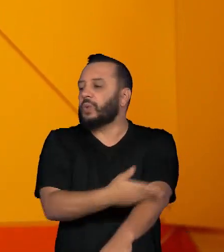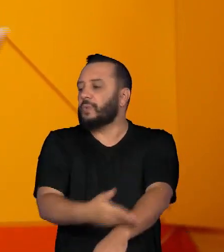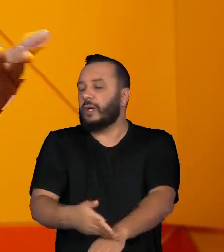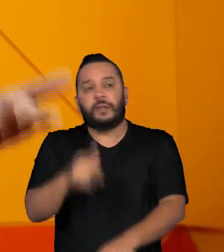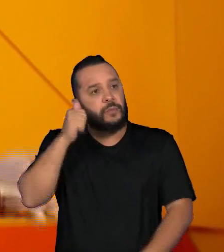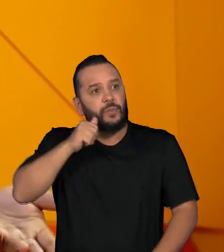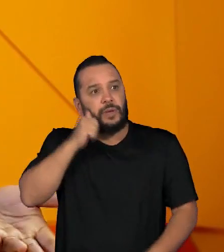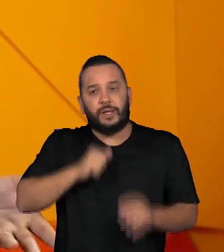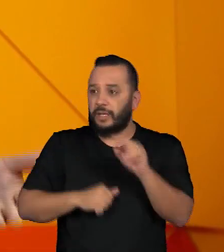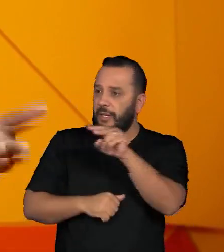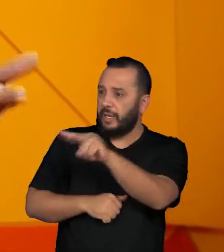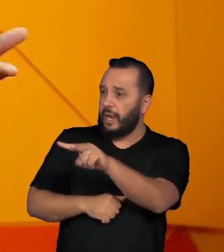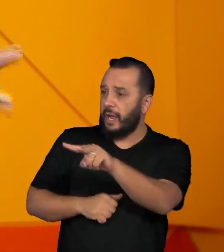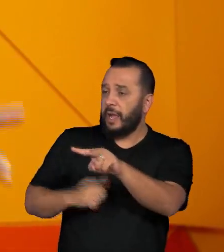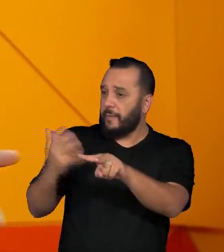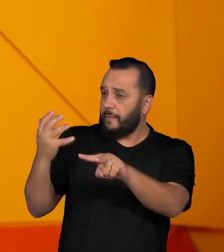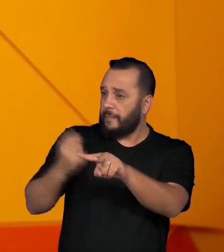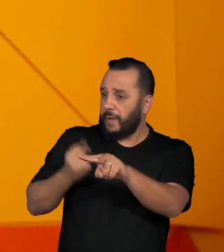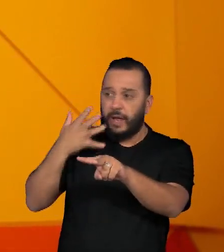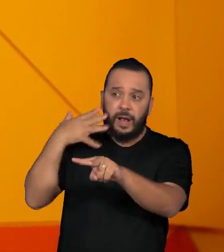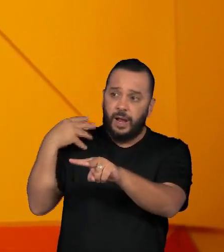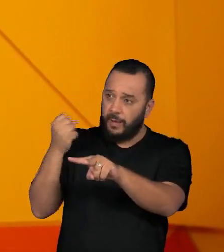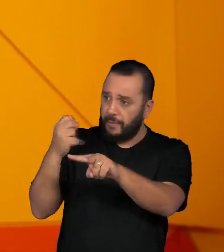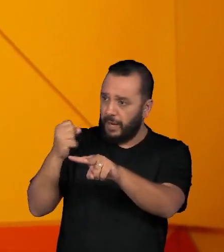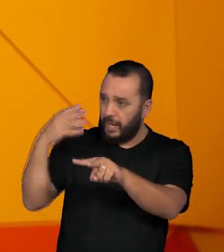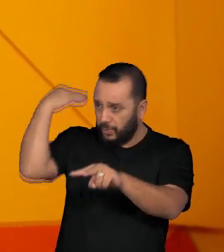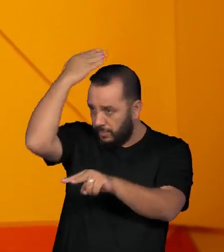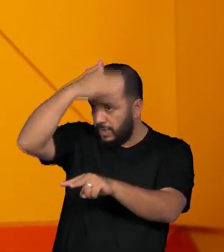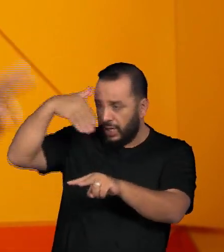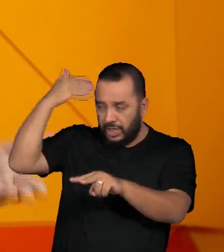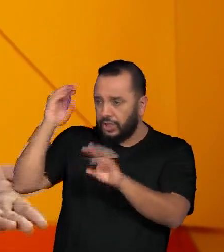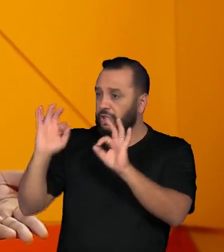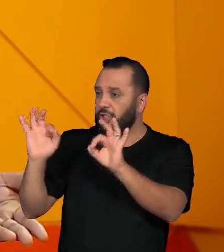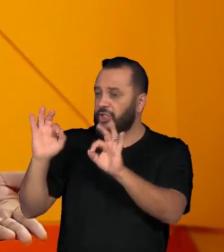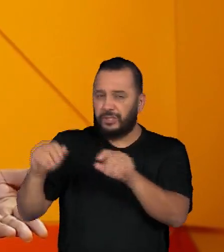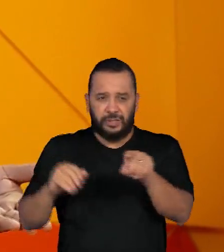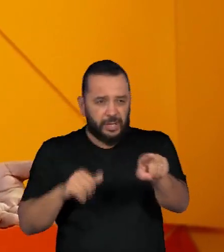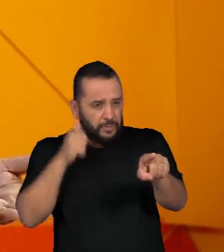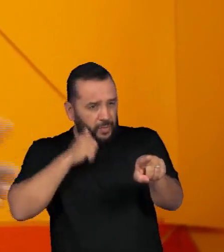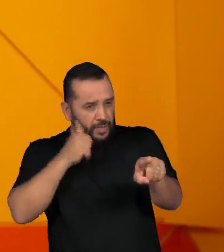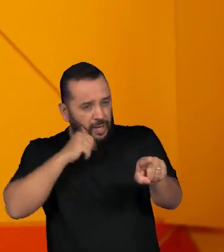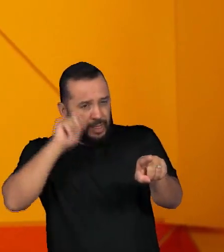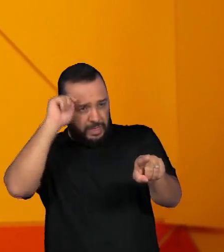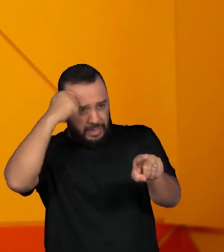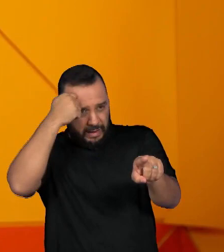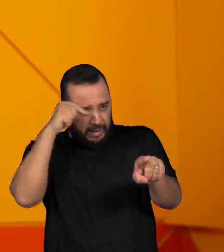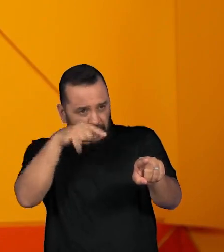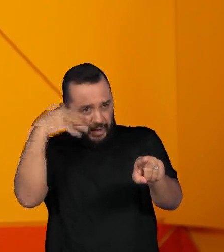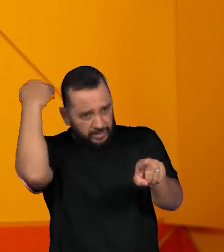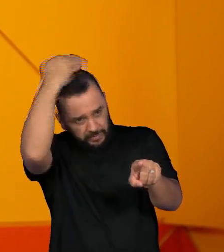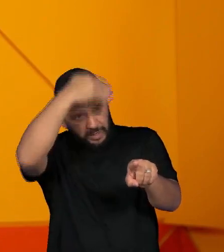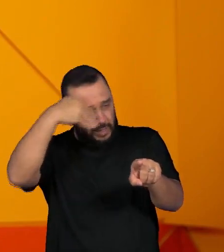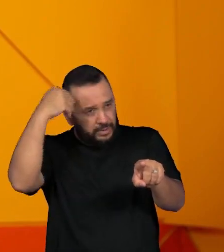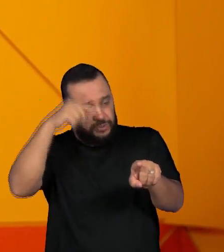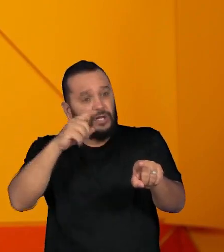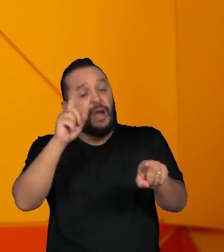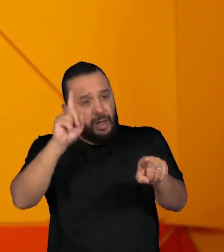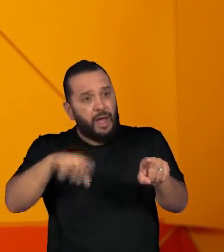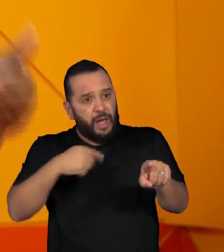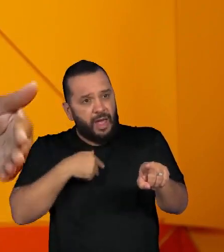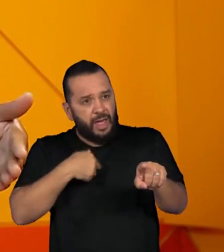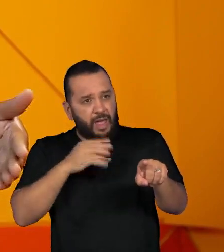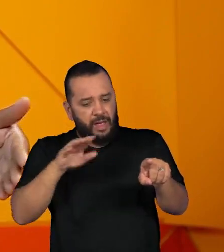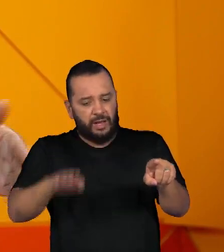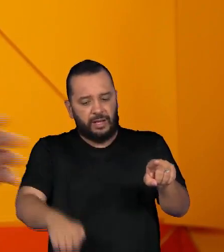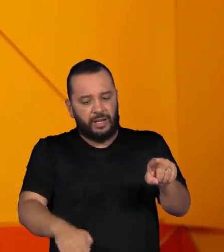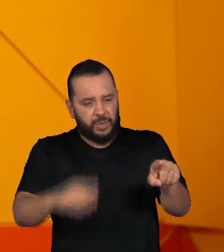turbante, estilosa, e uma mulher negra de turbante ser condicionada como macumbeira, que isso não é ruim, muito pelo contrário, sou macumbeira,